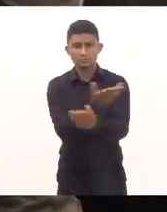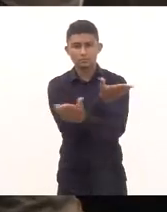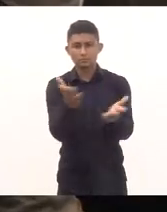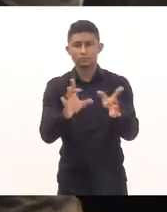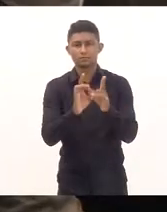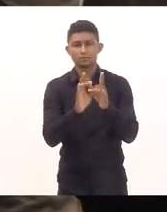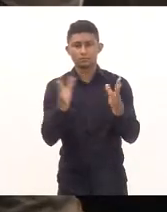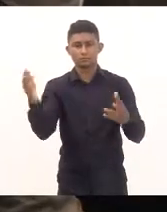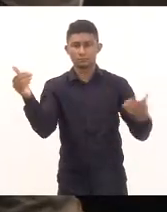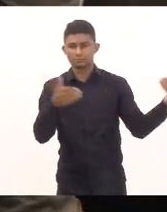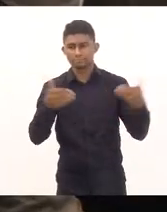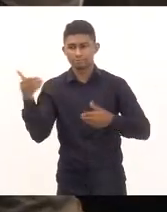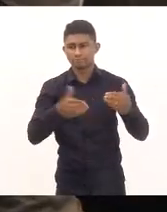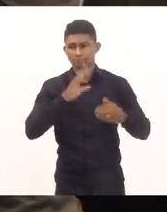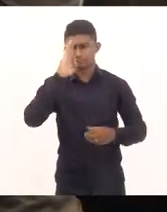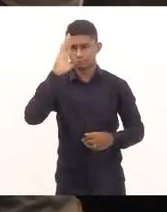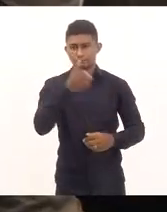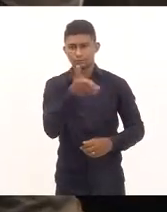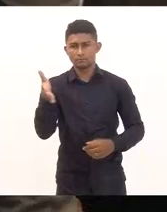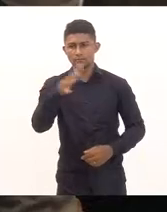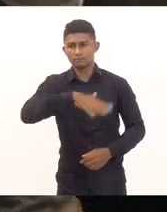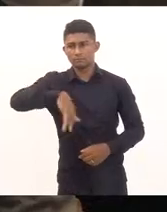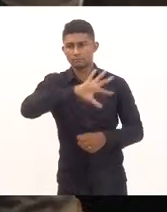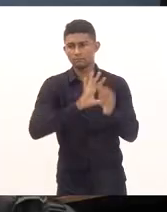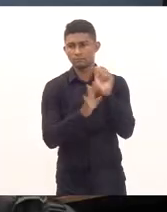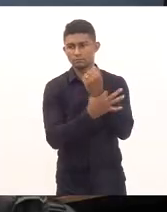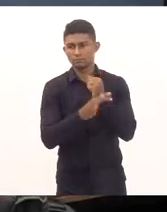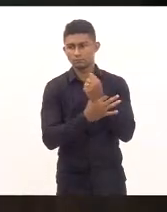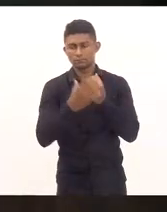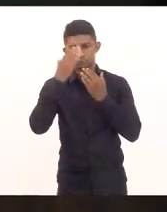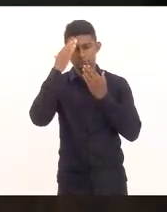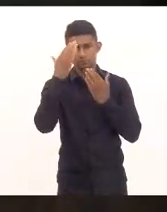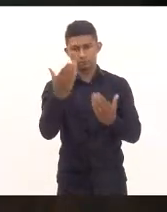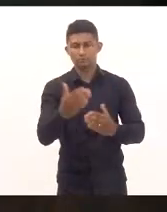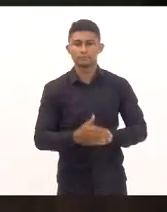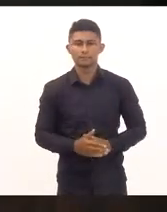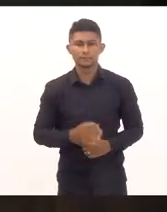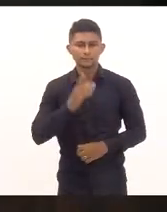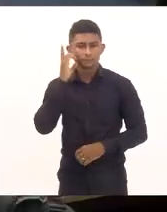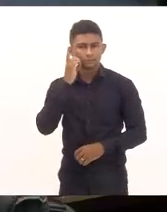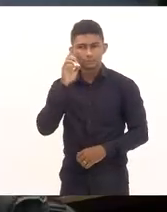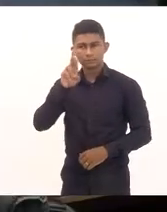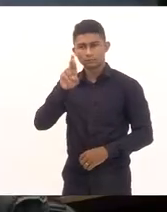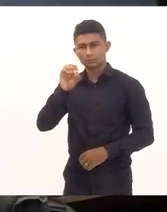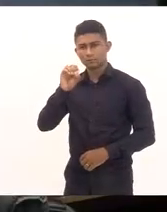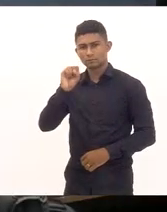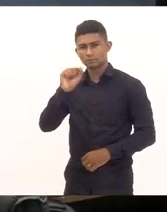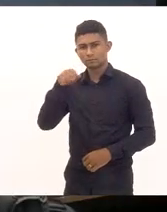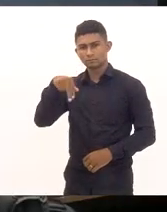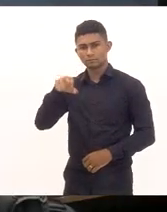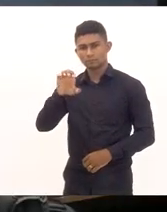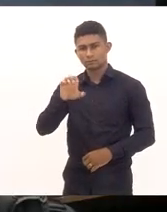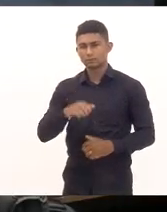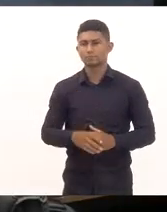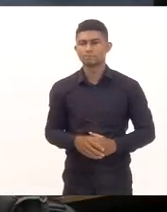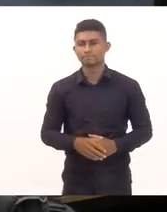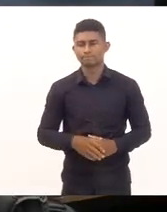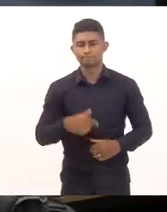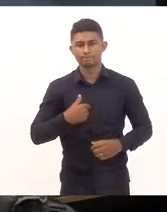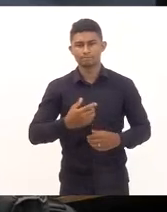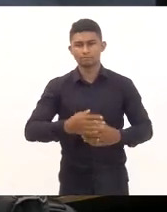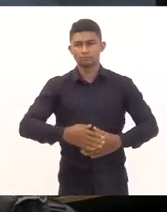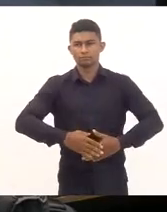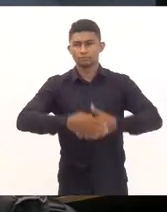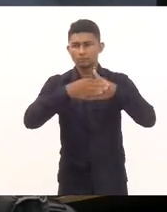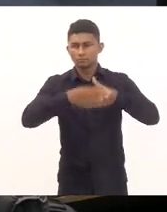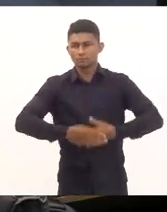os funcionários públicos, principalmente da segurança. Obrigado, presidente. Deputada Rosane Félix. Senhor presidente, gostaria de cumprimentá-lo,